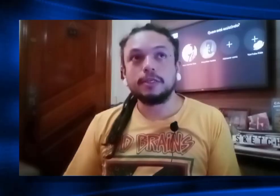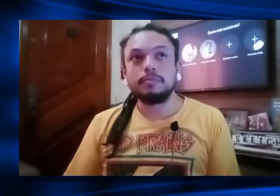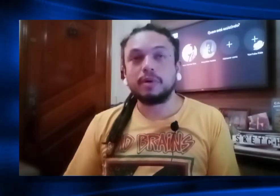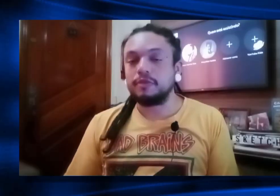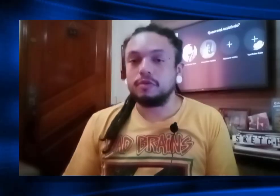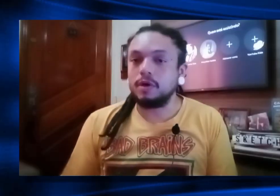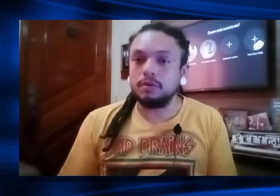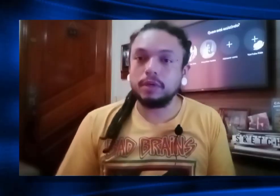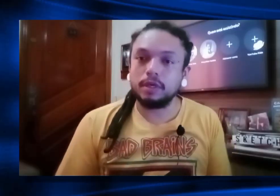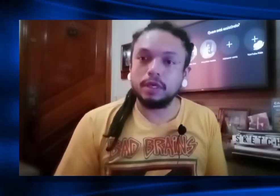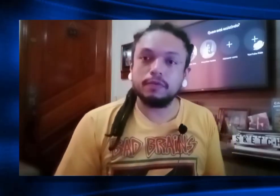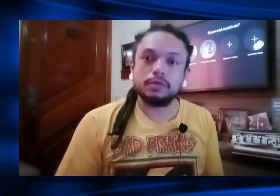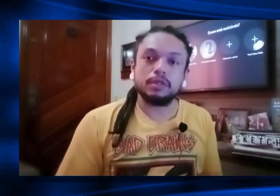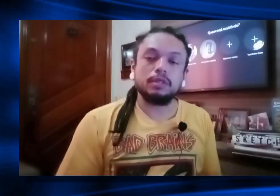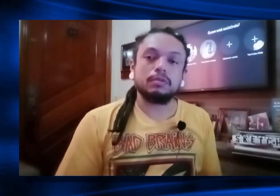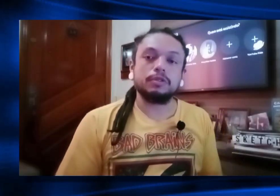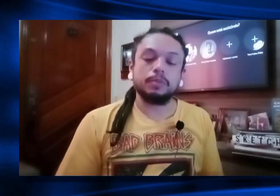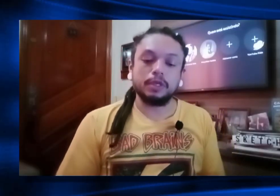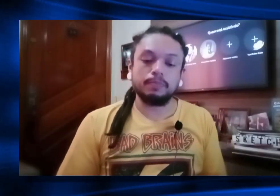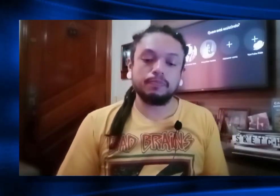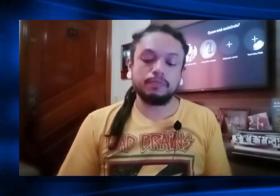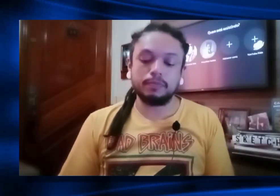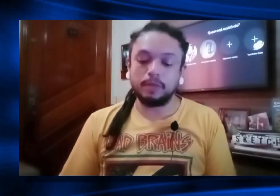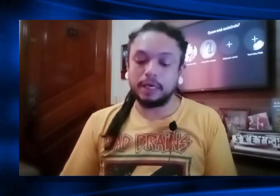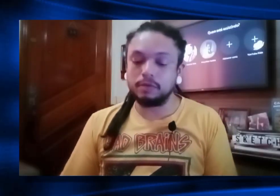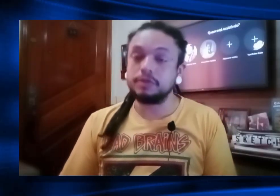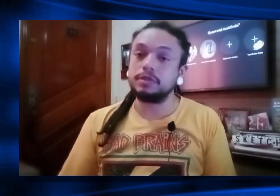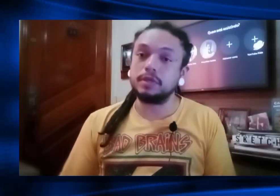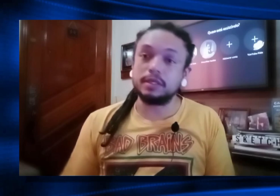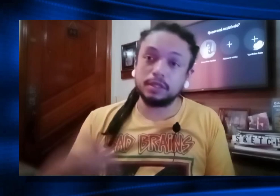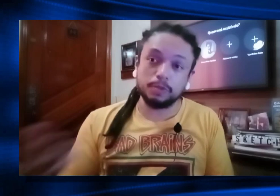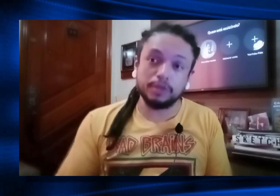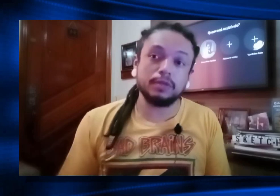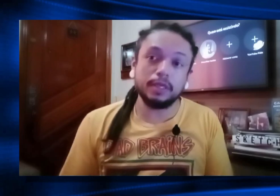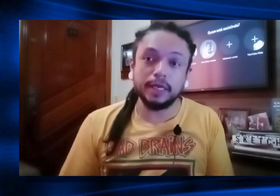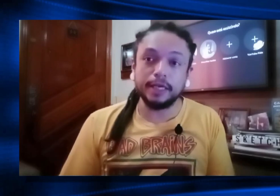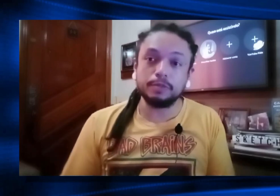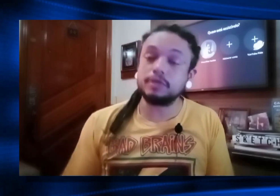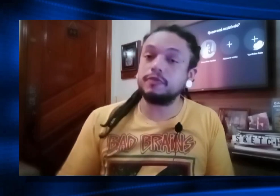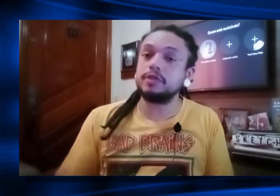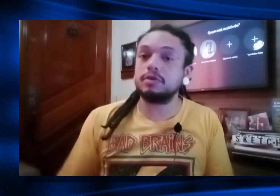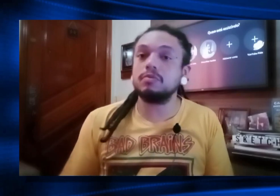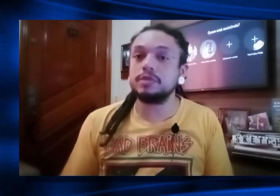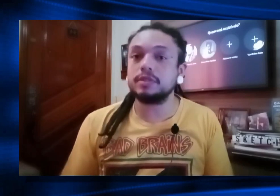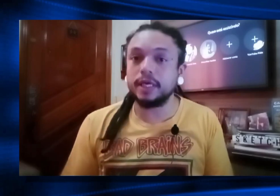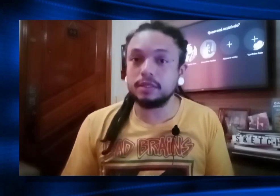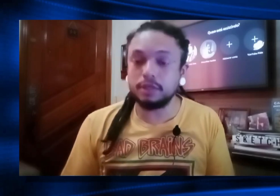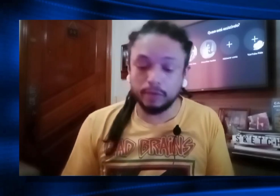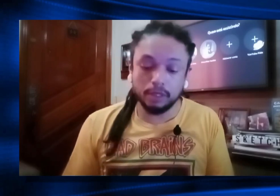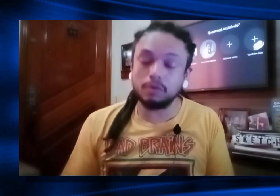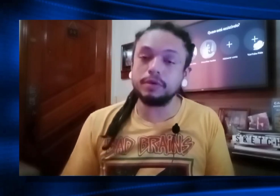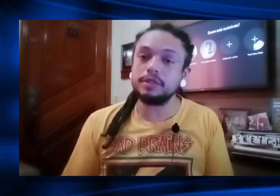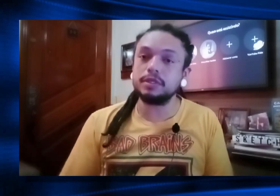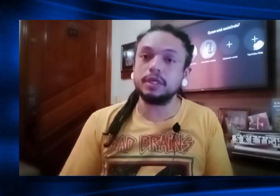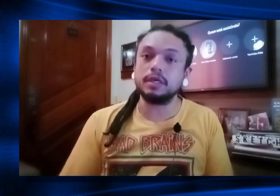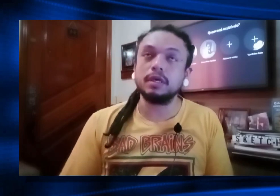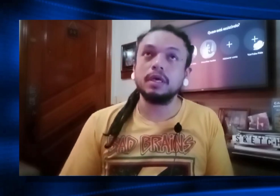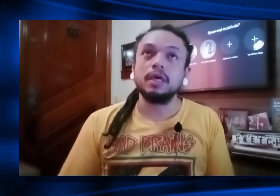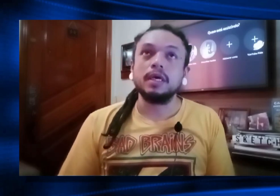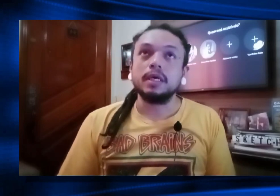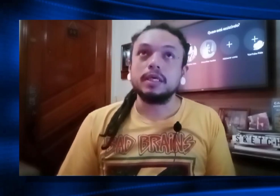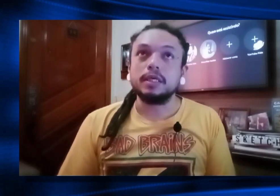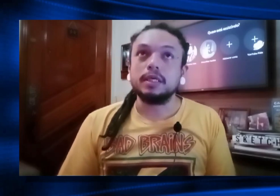aprendizado para mim foi uma honra incrível assim de poder trabalhar com esse essas personalidades mas confesso que algumas delas eu ainda não